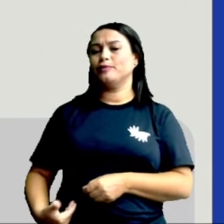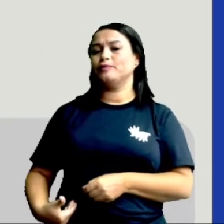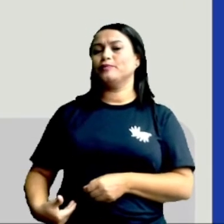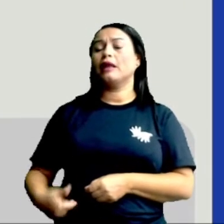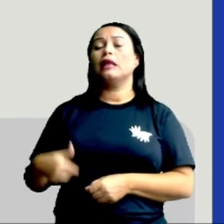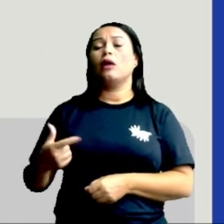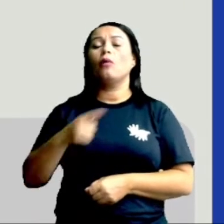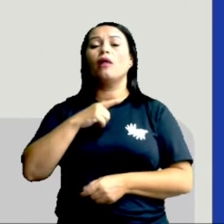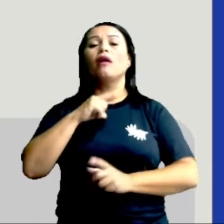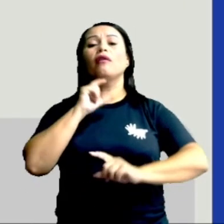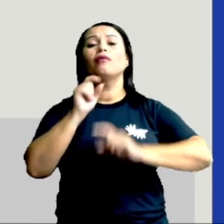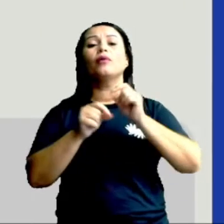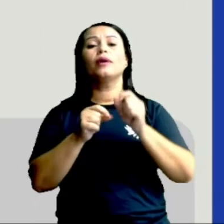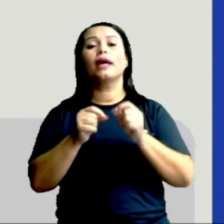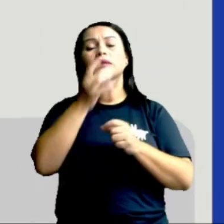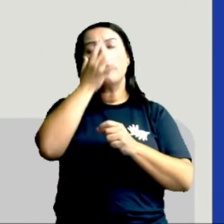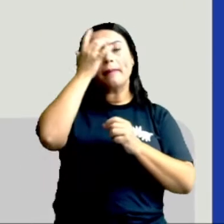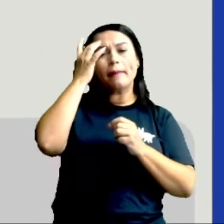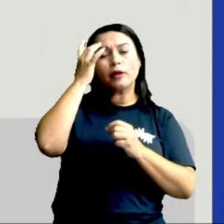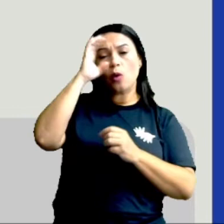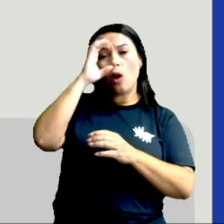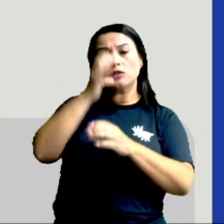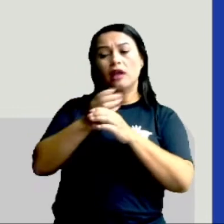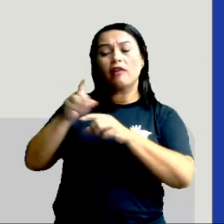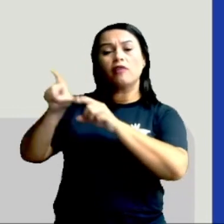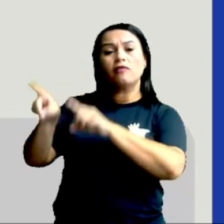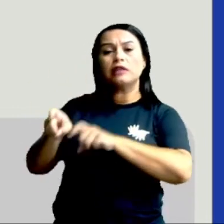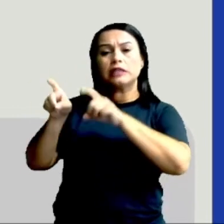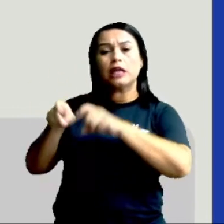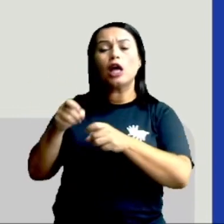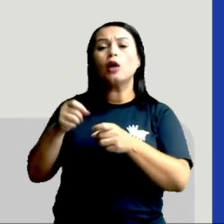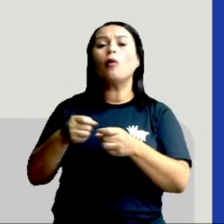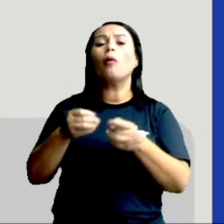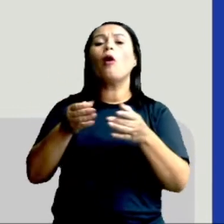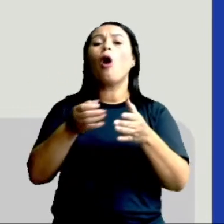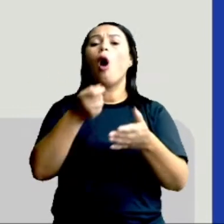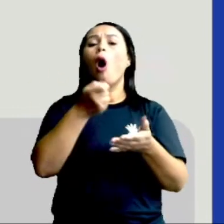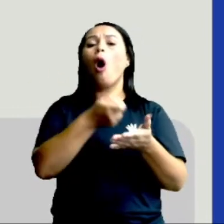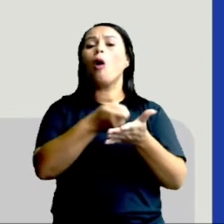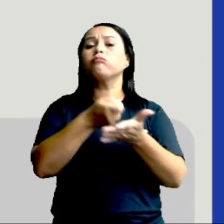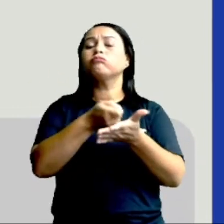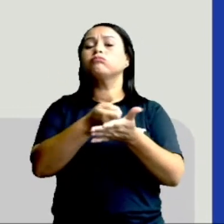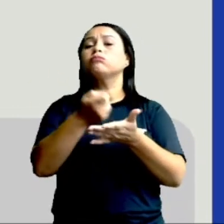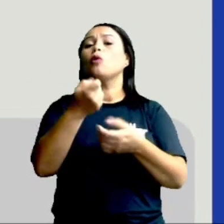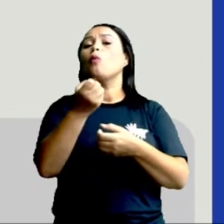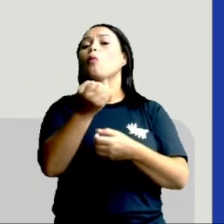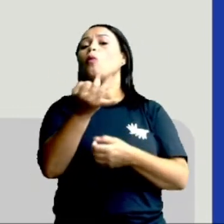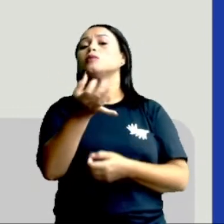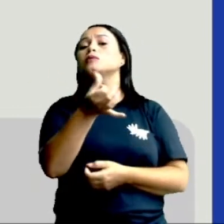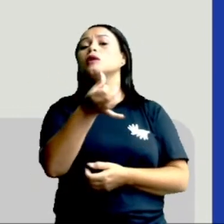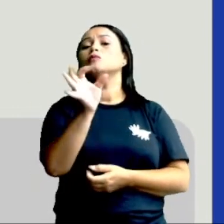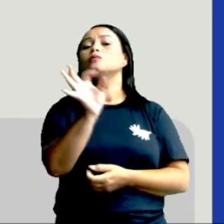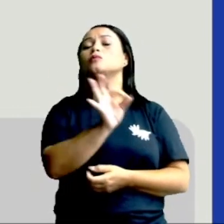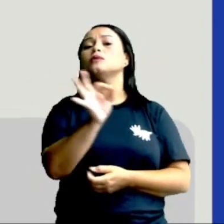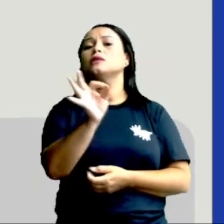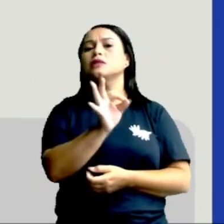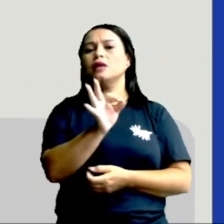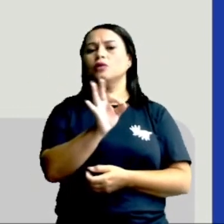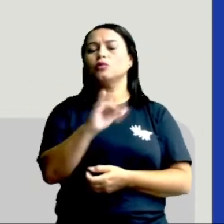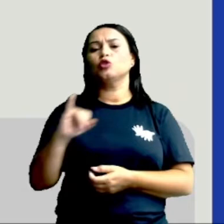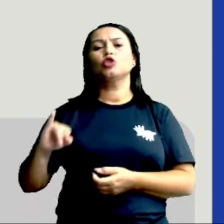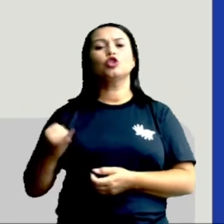Os fazendeiros cobravam 6% de juros ao ano sobre o dinheiro adiantado à